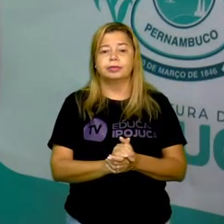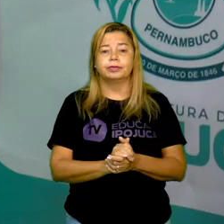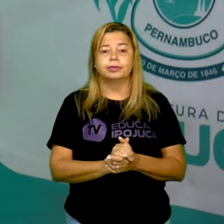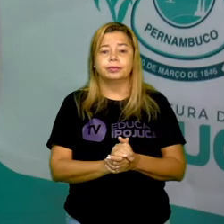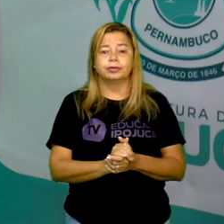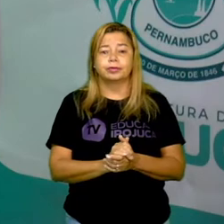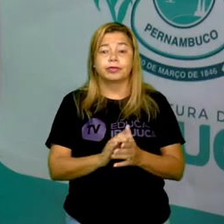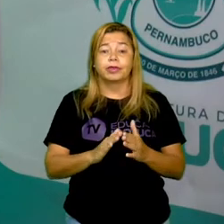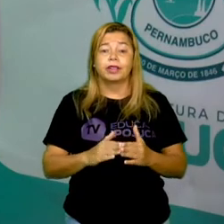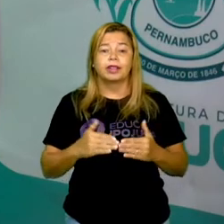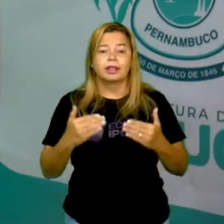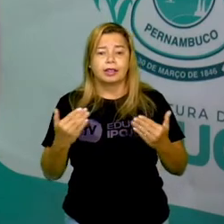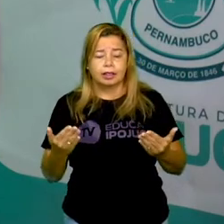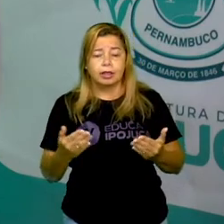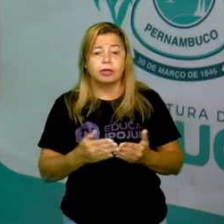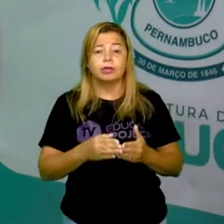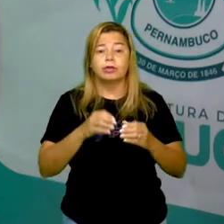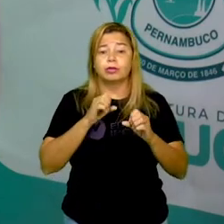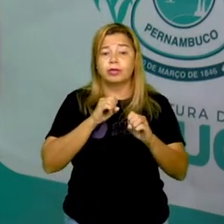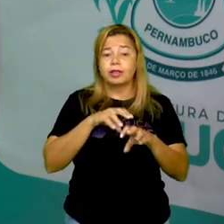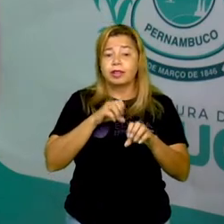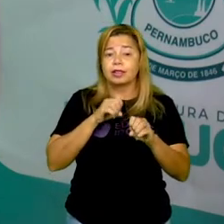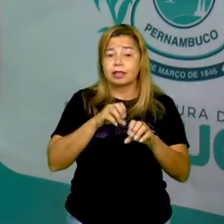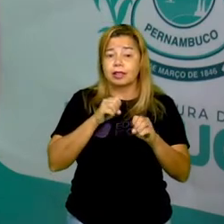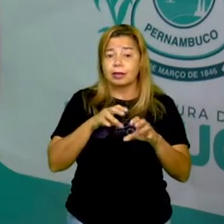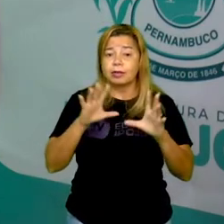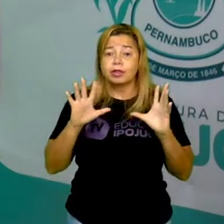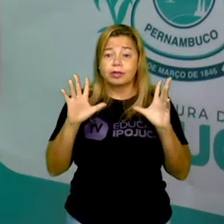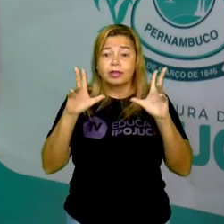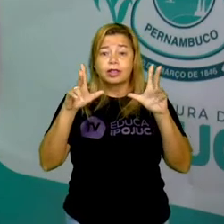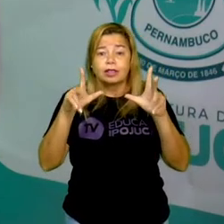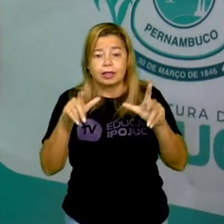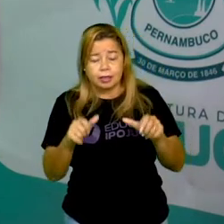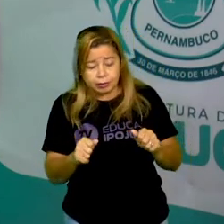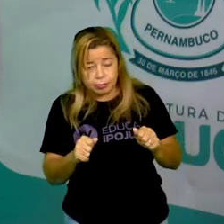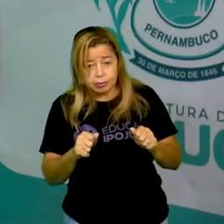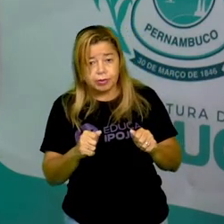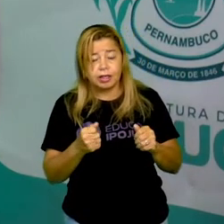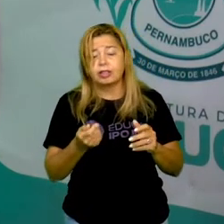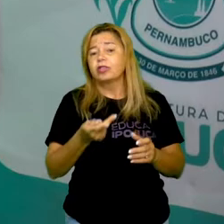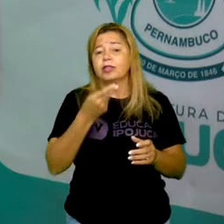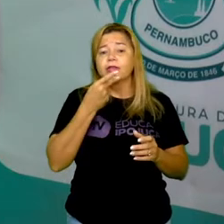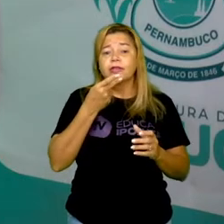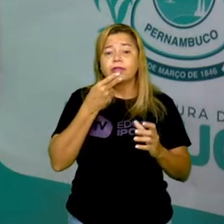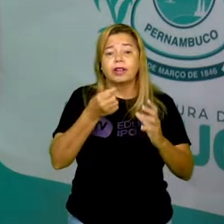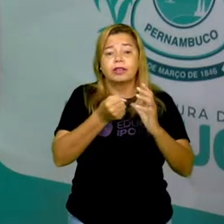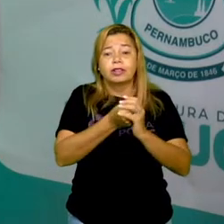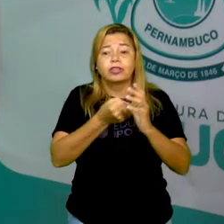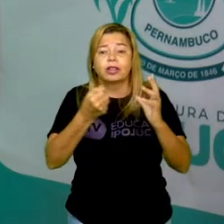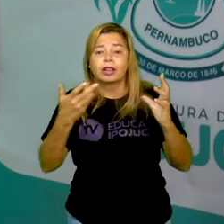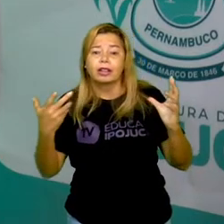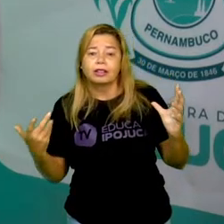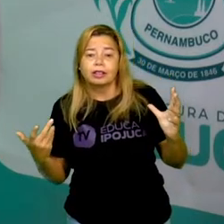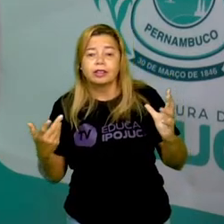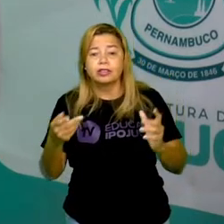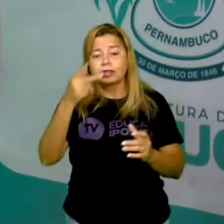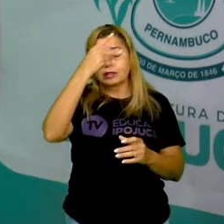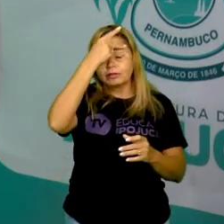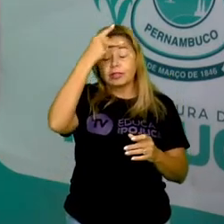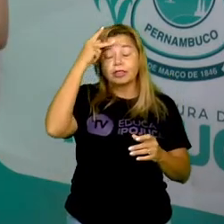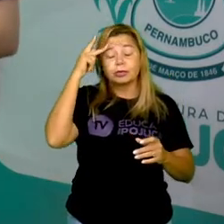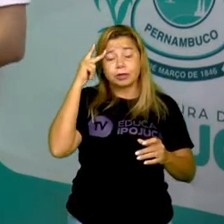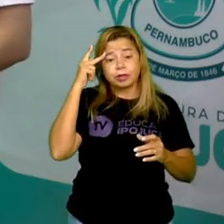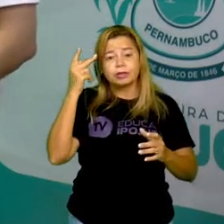qual atribui aos seres inanimados ou animais características que são próprias,